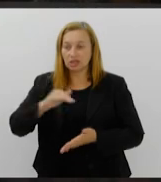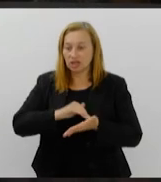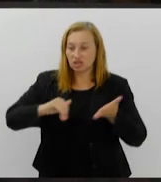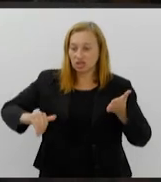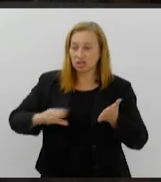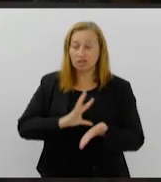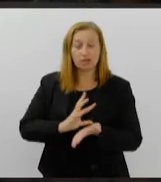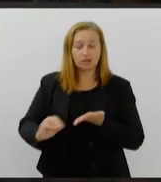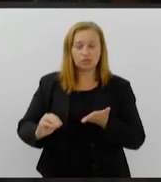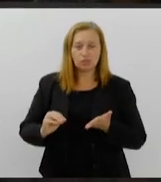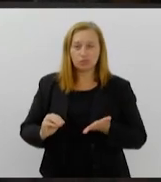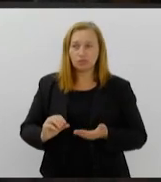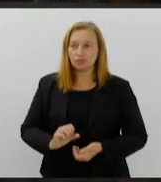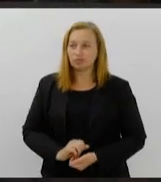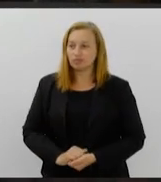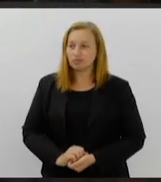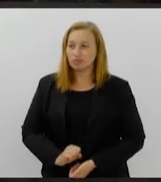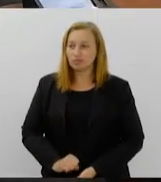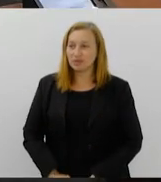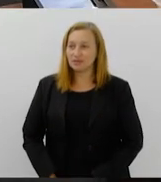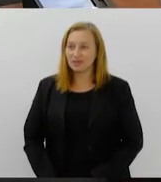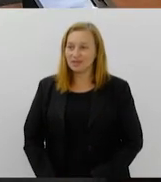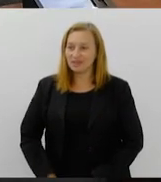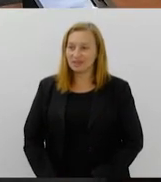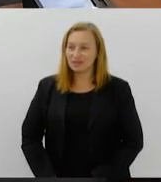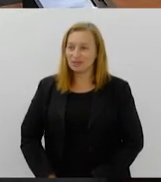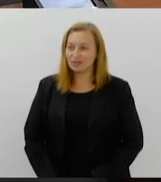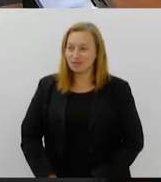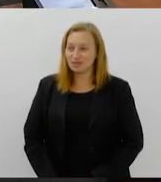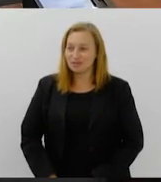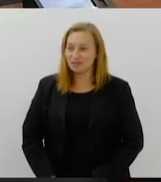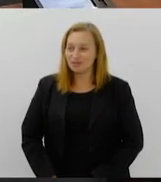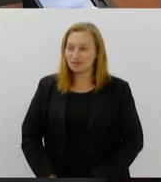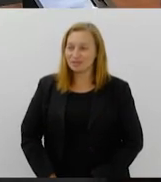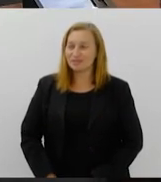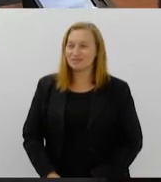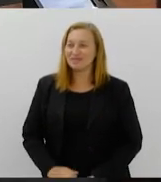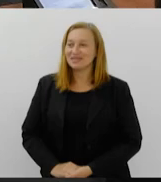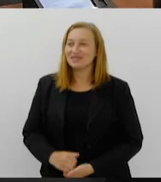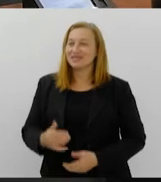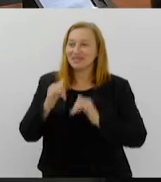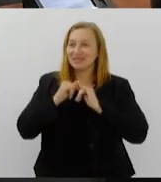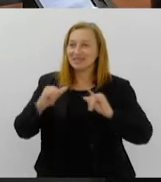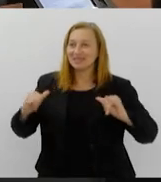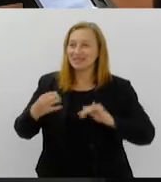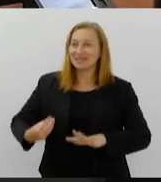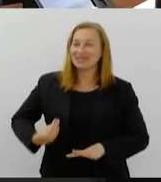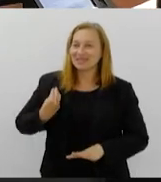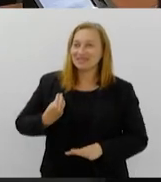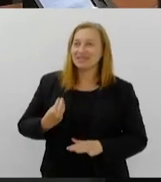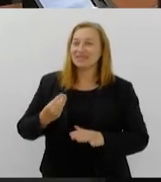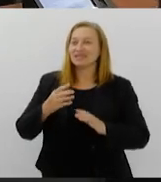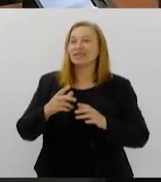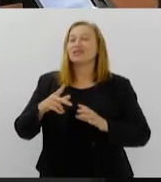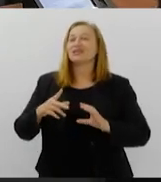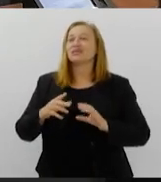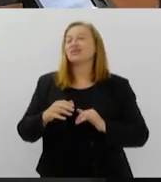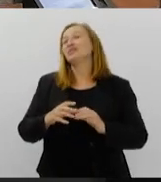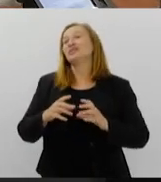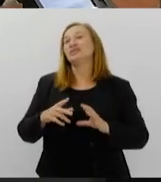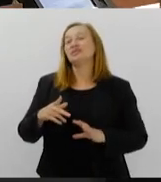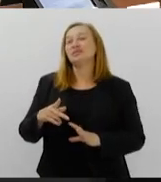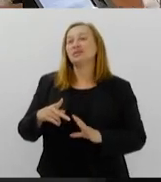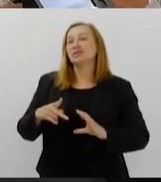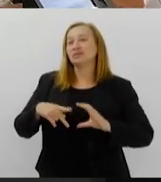de pauta a pedido do autor. Gostaria de anunciar a presença do presidente da Câmara Municipal de